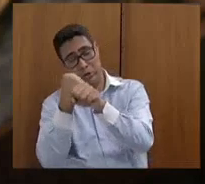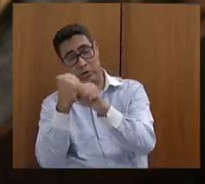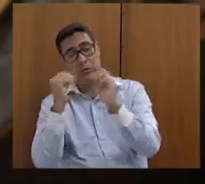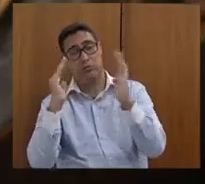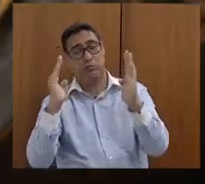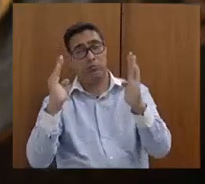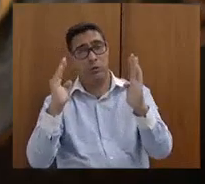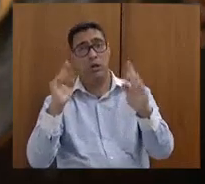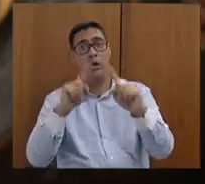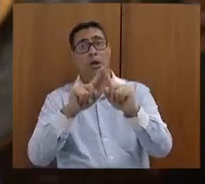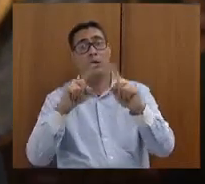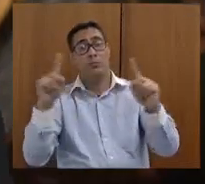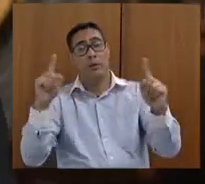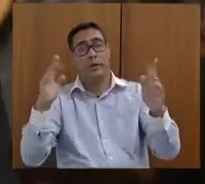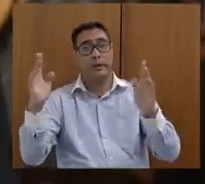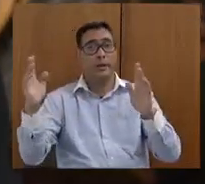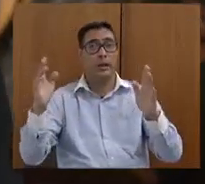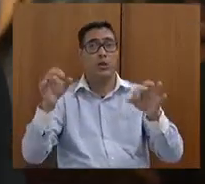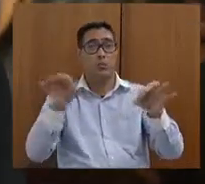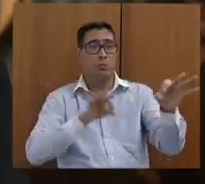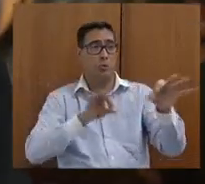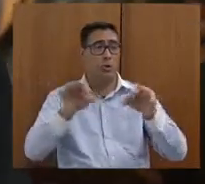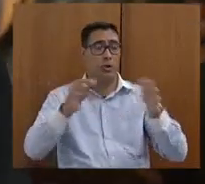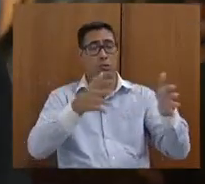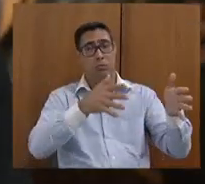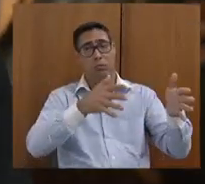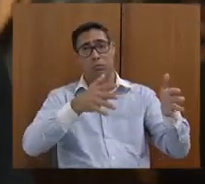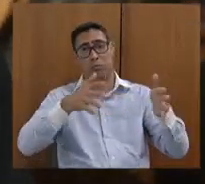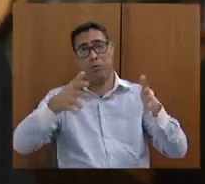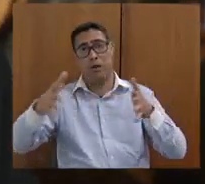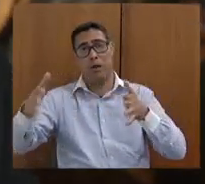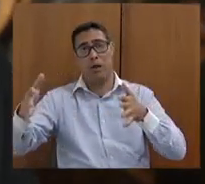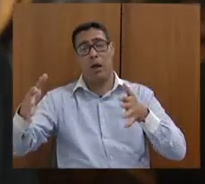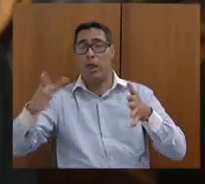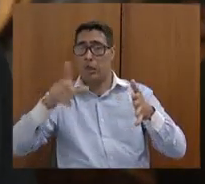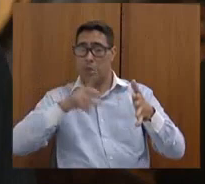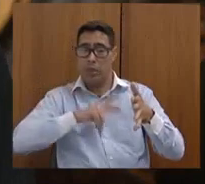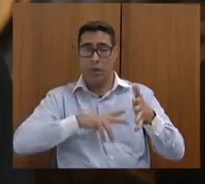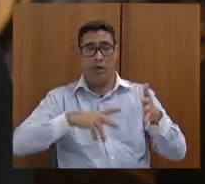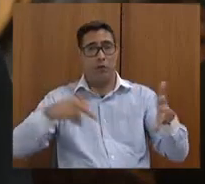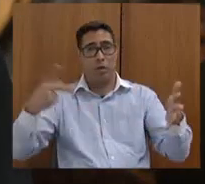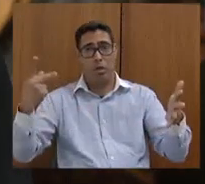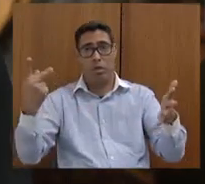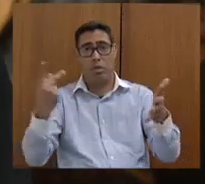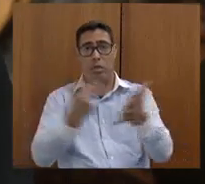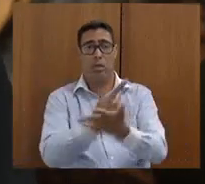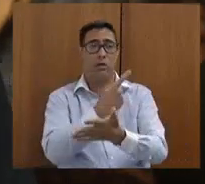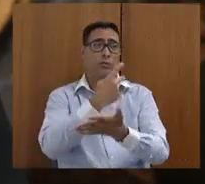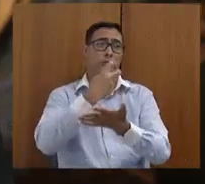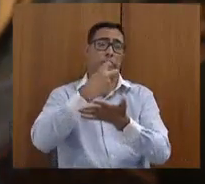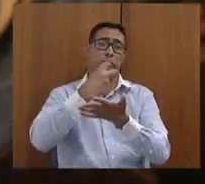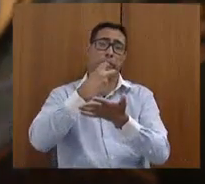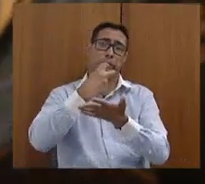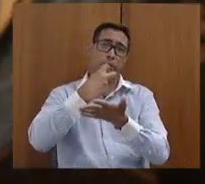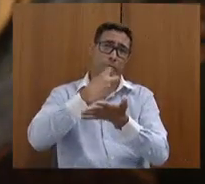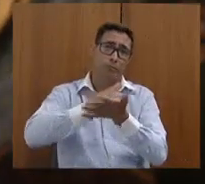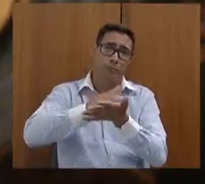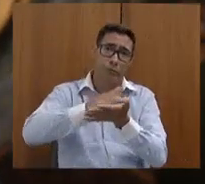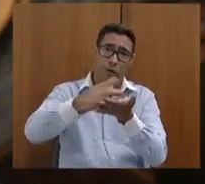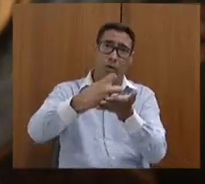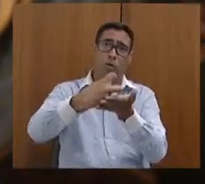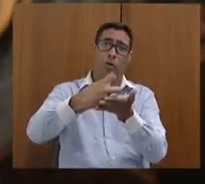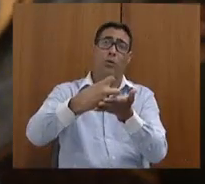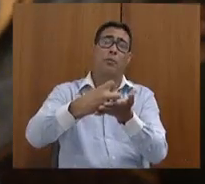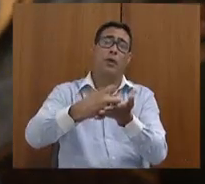só que no meio desse processo nós tivemos um golpe nesse país que desestruturou toda uma política que vinha